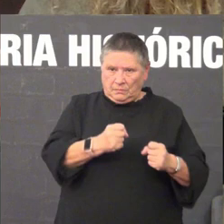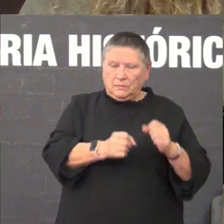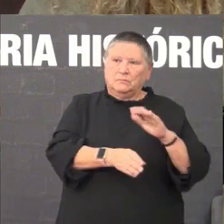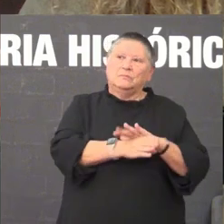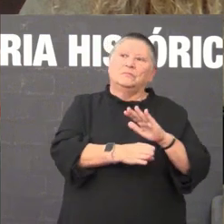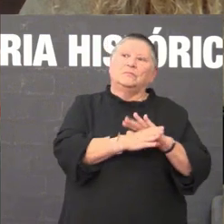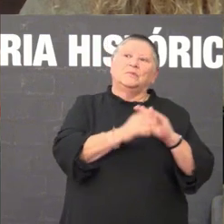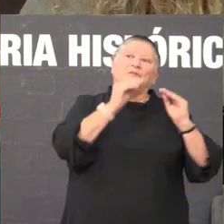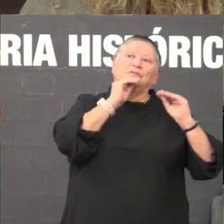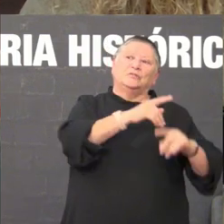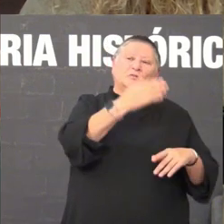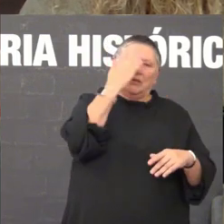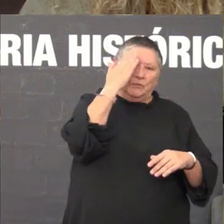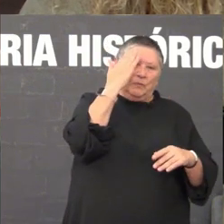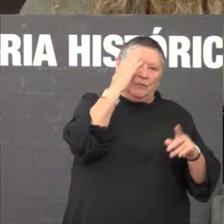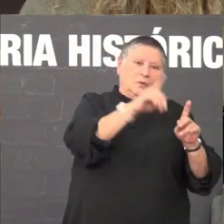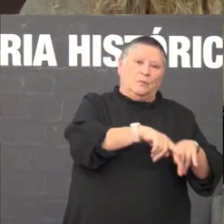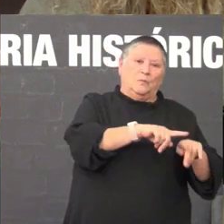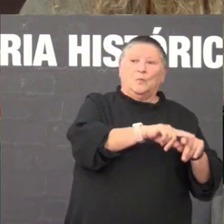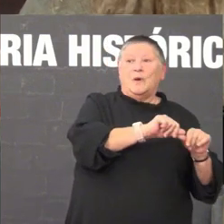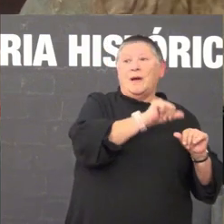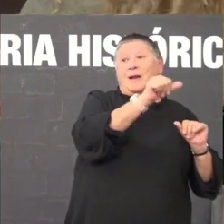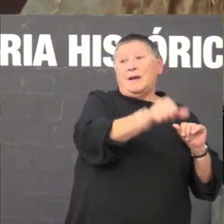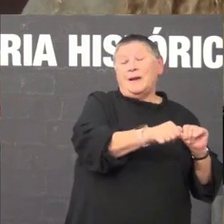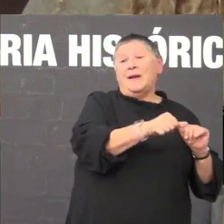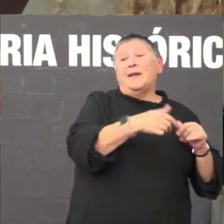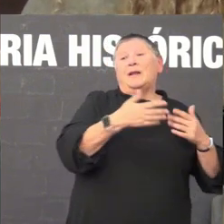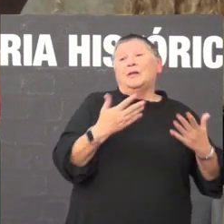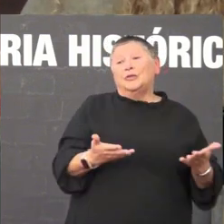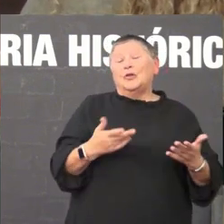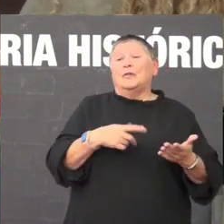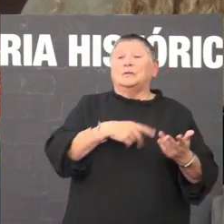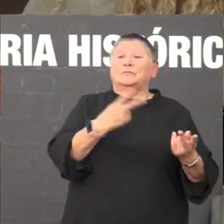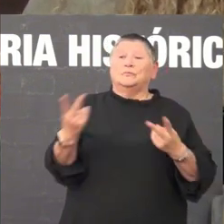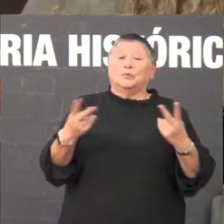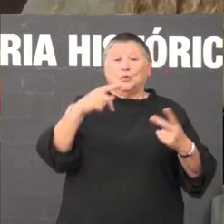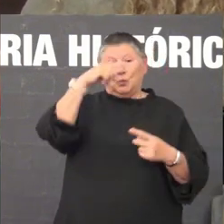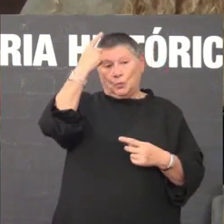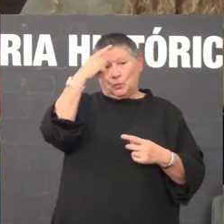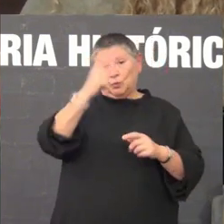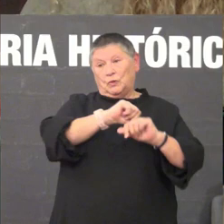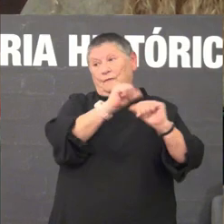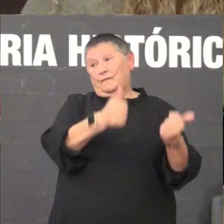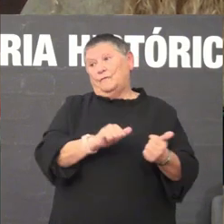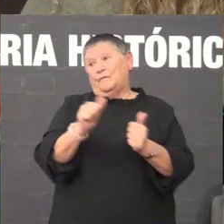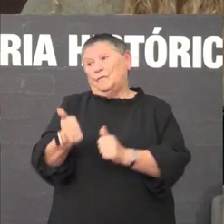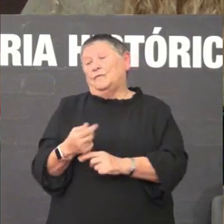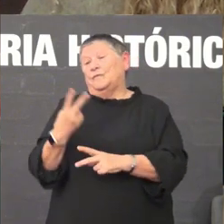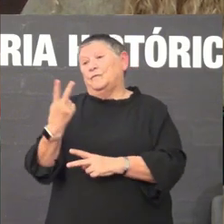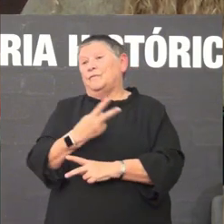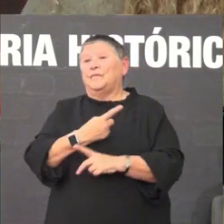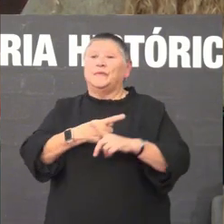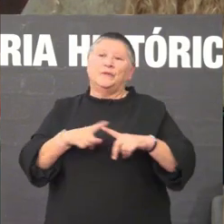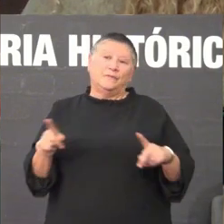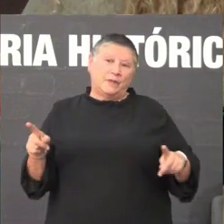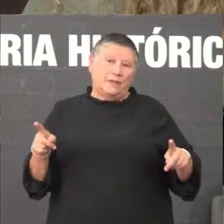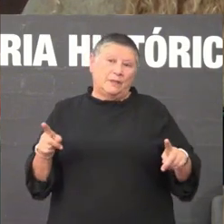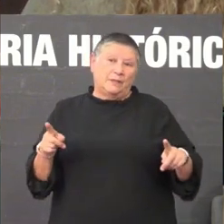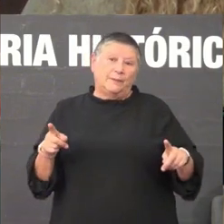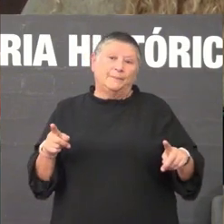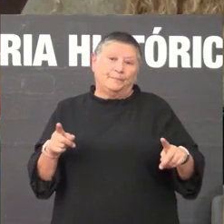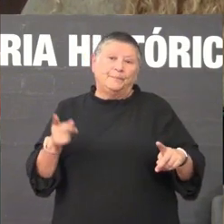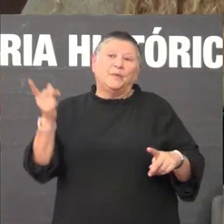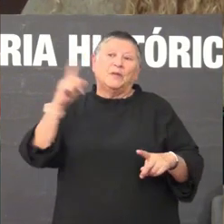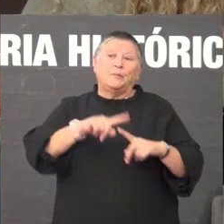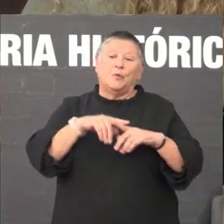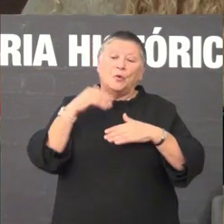guerra civil está a acontecer, em Portugal este é um processo que começa agora. Começam agora os estudos verdadeiramente sobre o que foi a